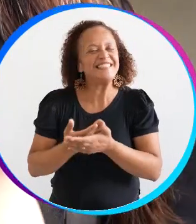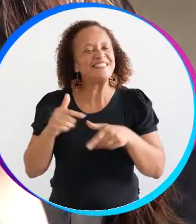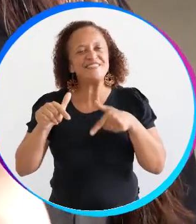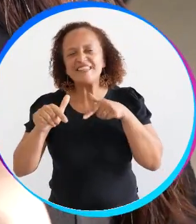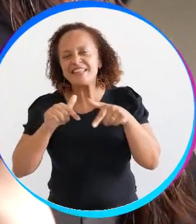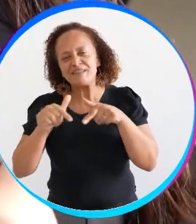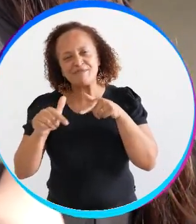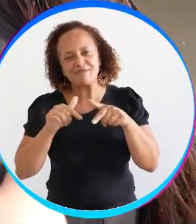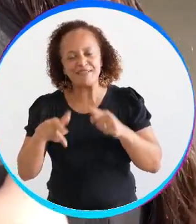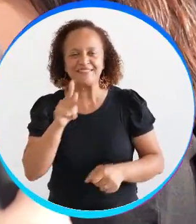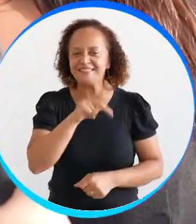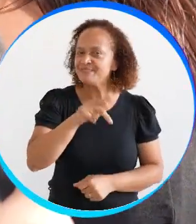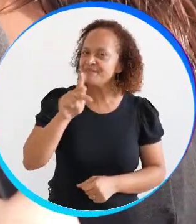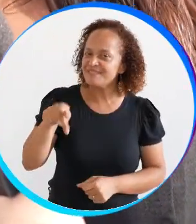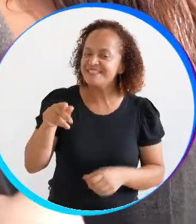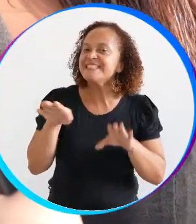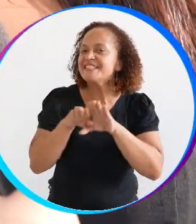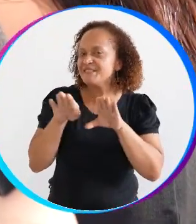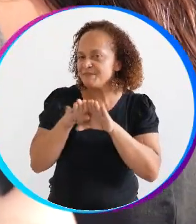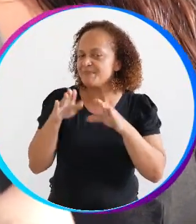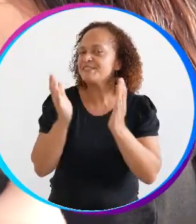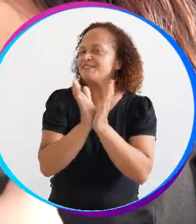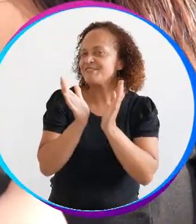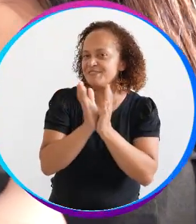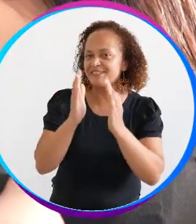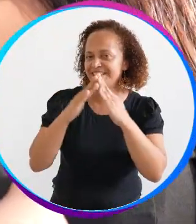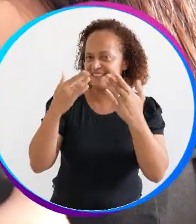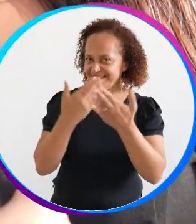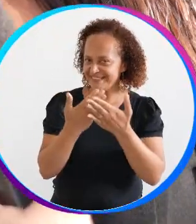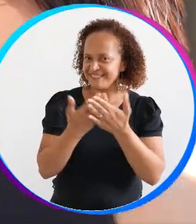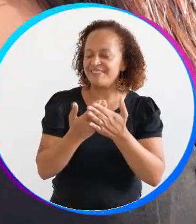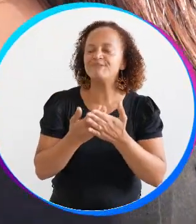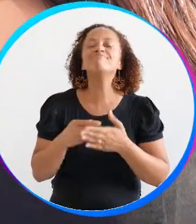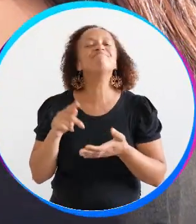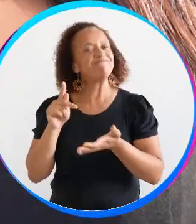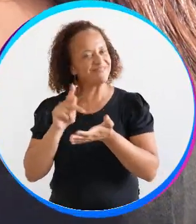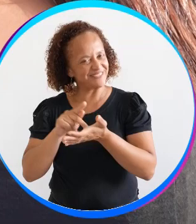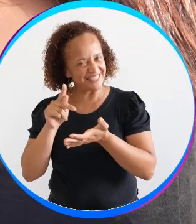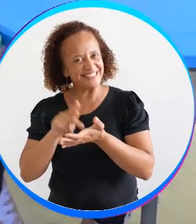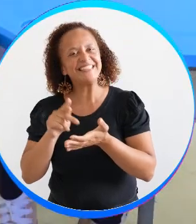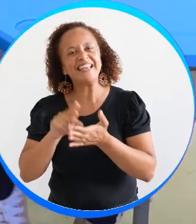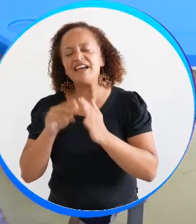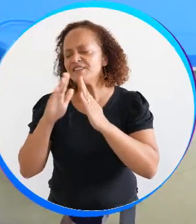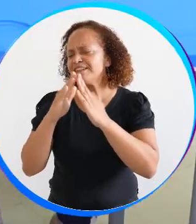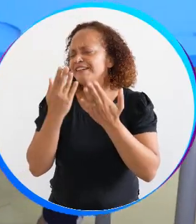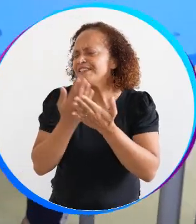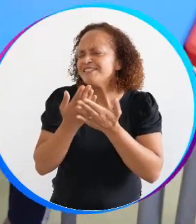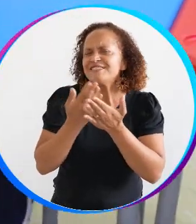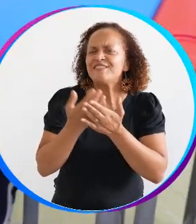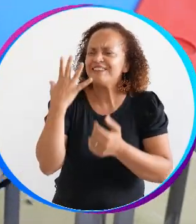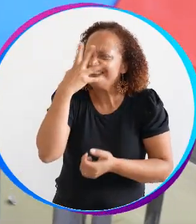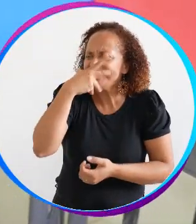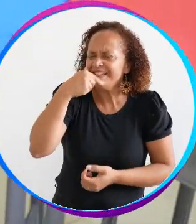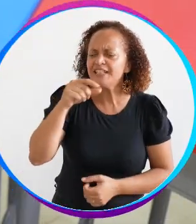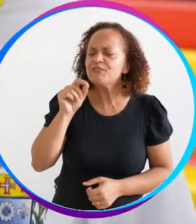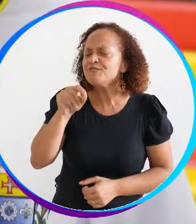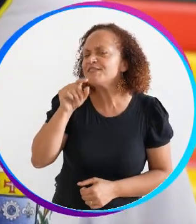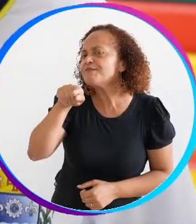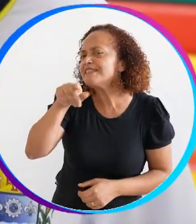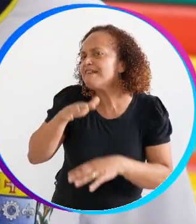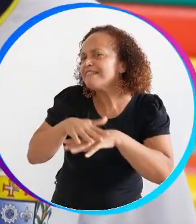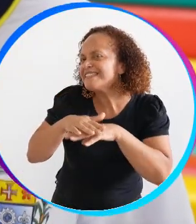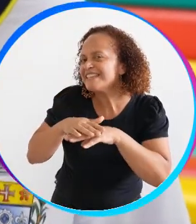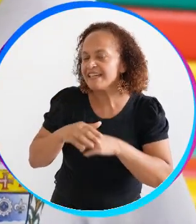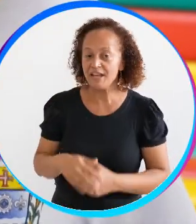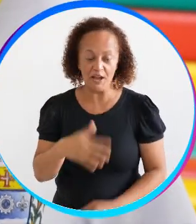gente confia no trabalho, né? Da professora, da equipe, da escola. É verdade. E com uma escola linda dessa, o que você